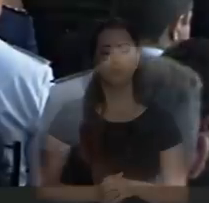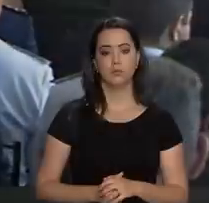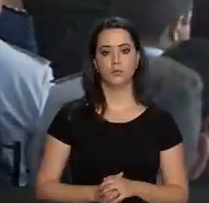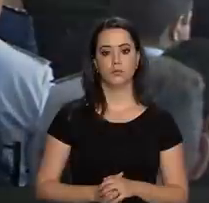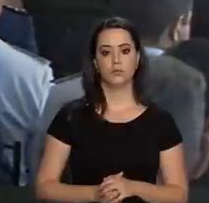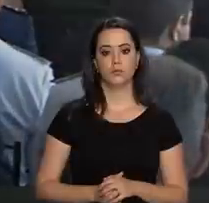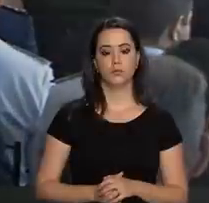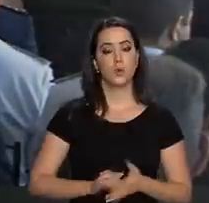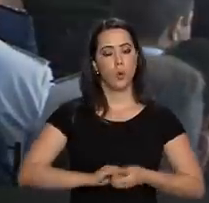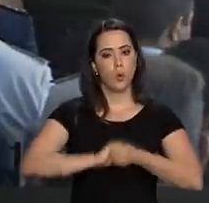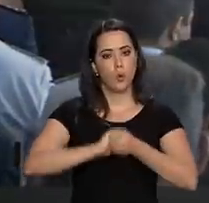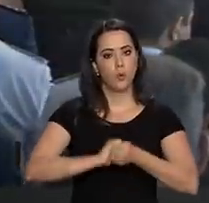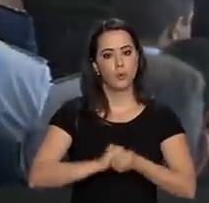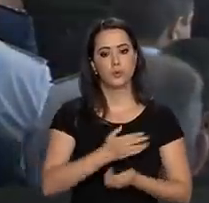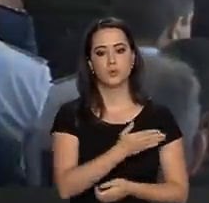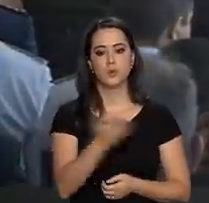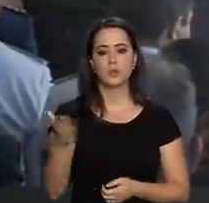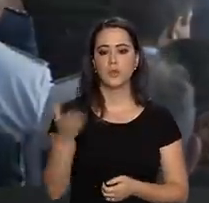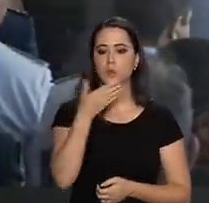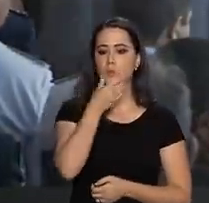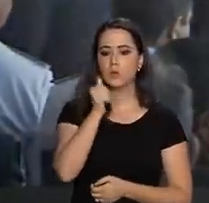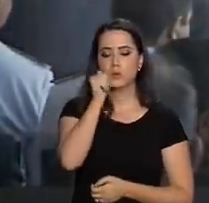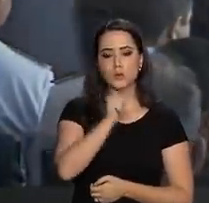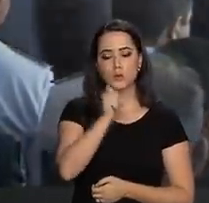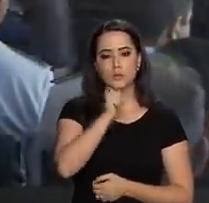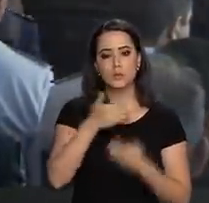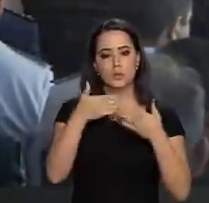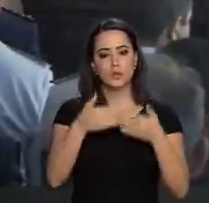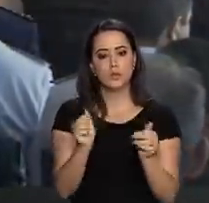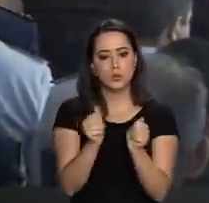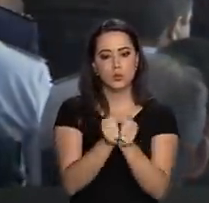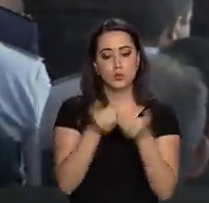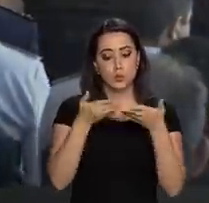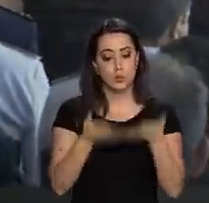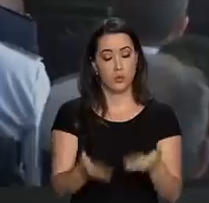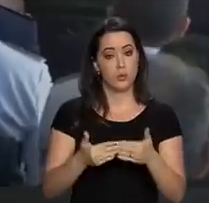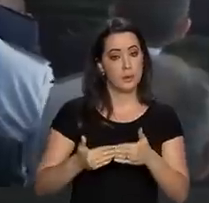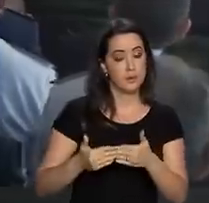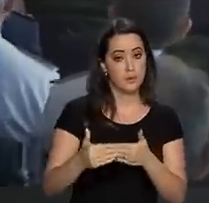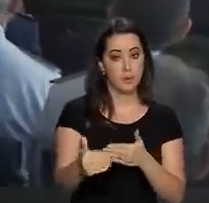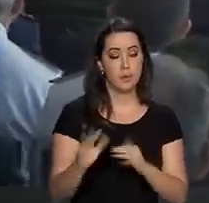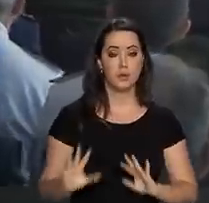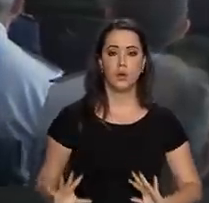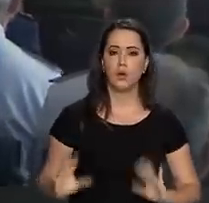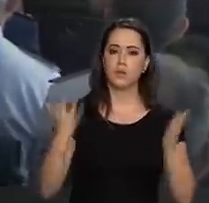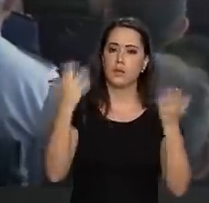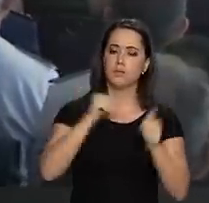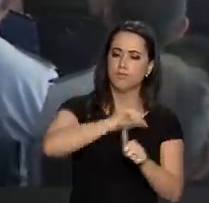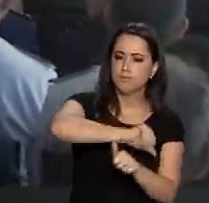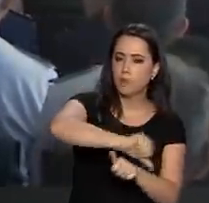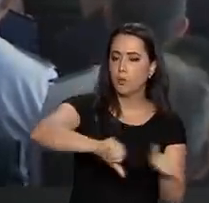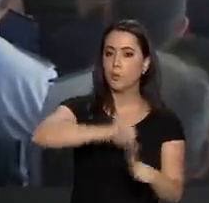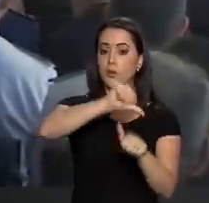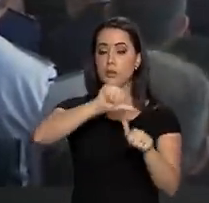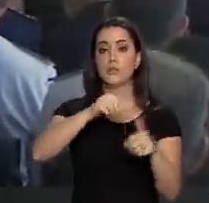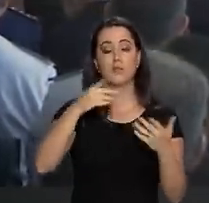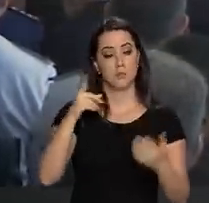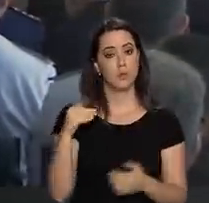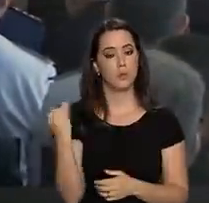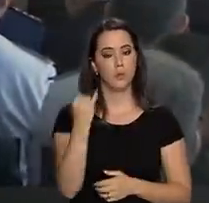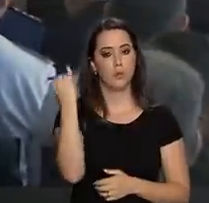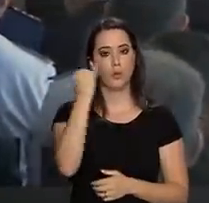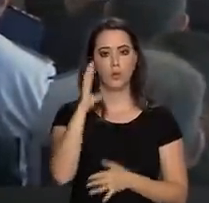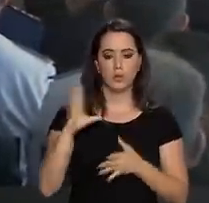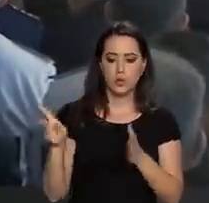Cumprimento as senhoras e os senhores que nos prestigiam neste momento em que celebramos a renovação tão própria